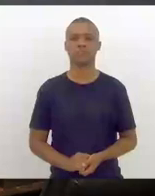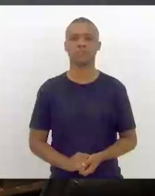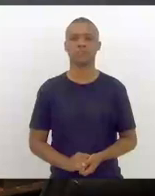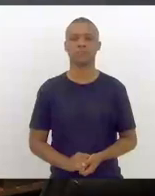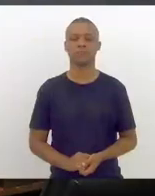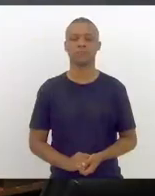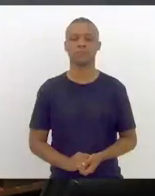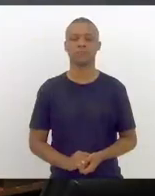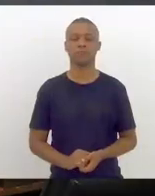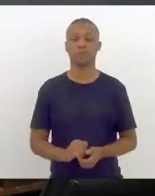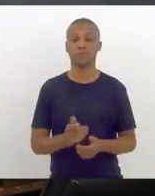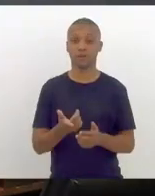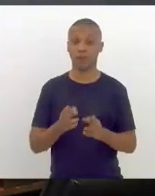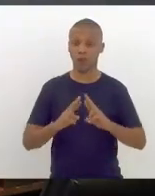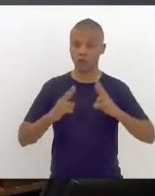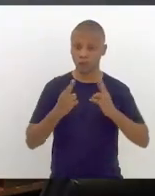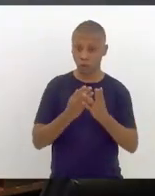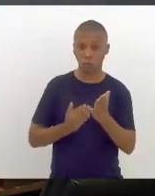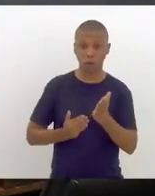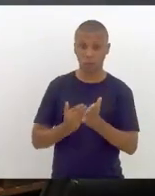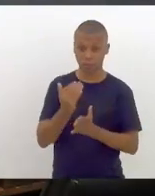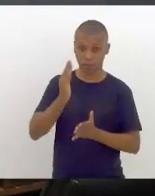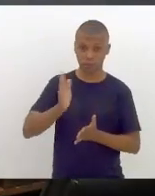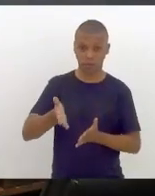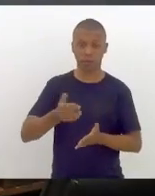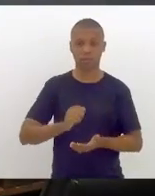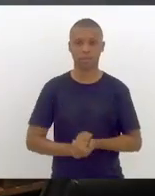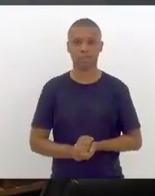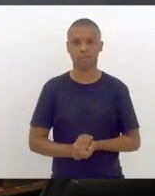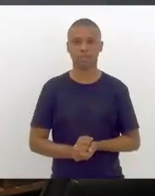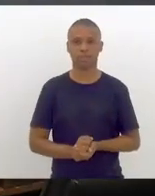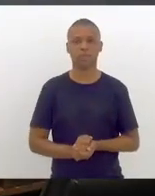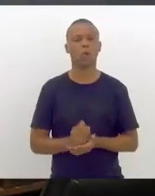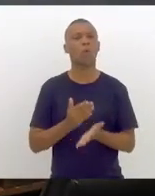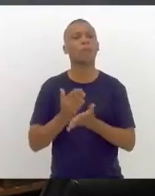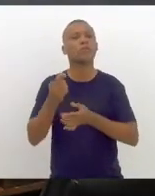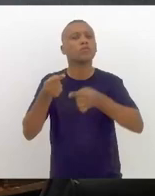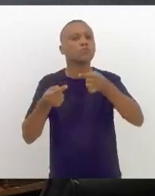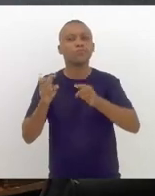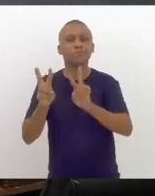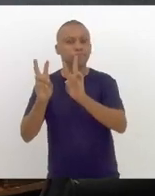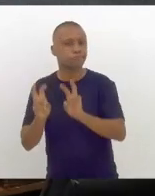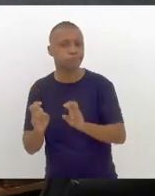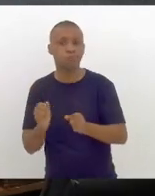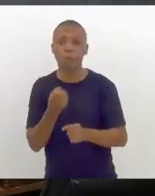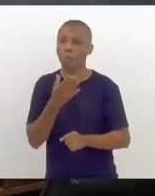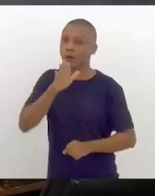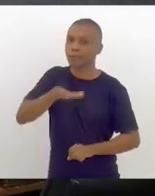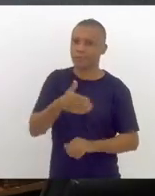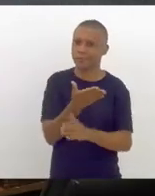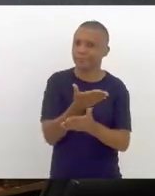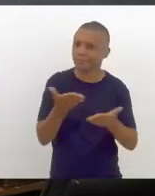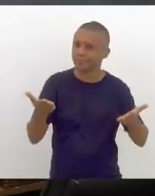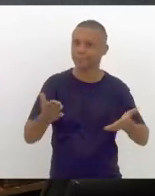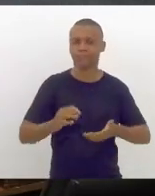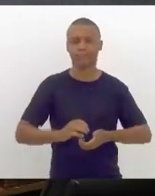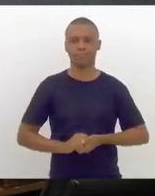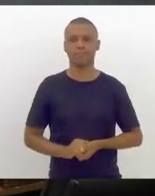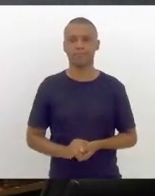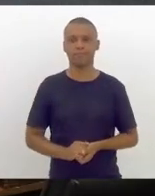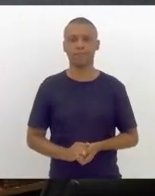está reaberta a sessão passa-se a ordem do dia boa tarde a todas e todos